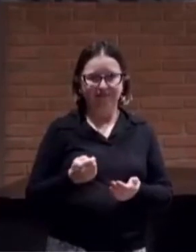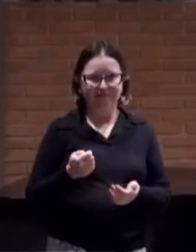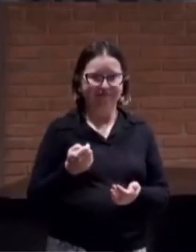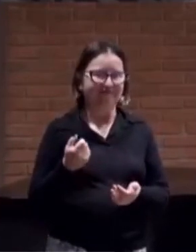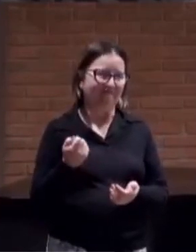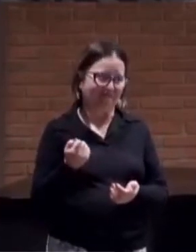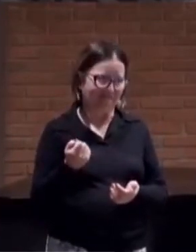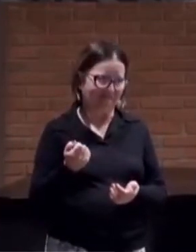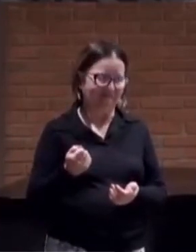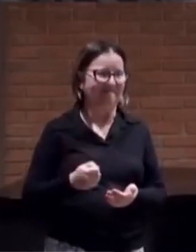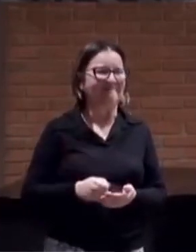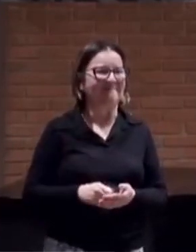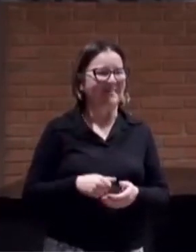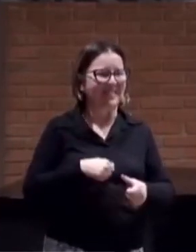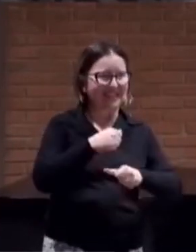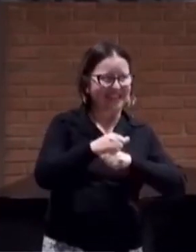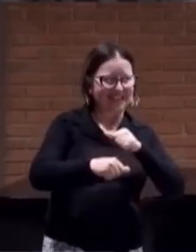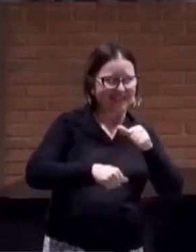vai virar